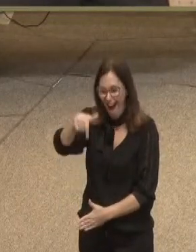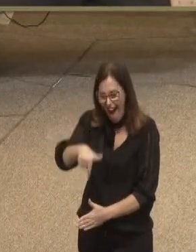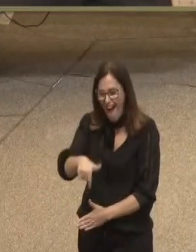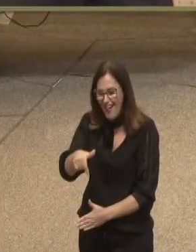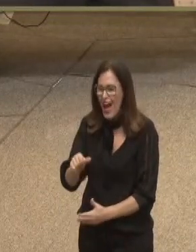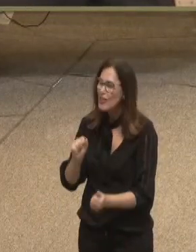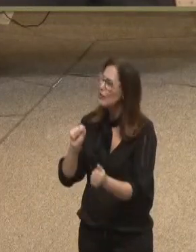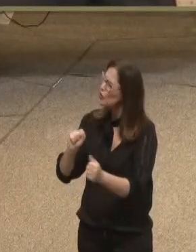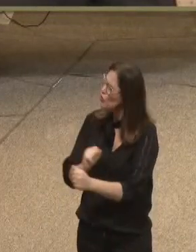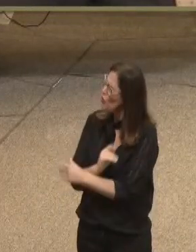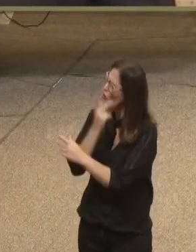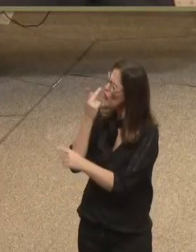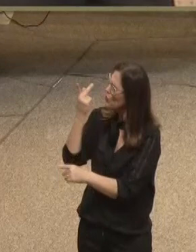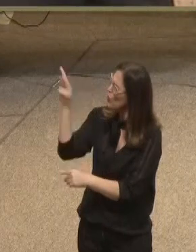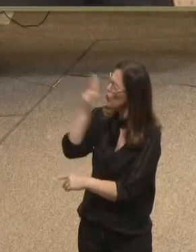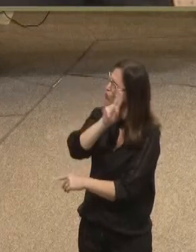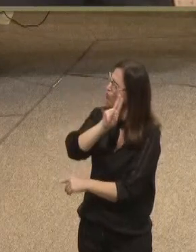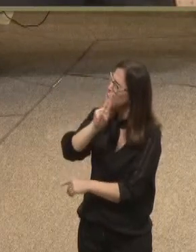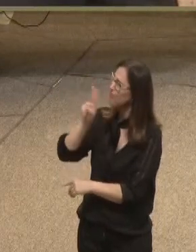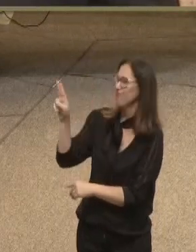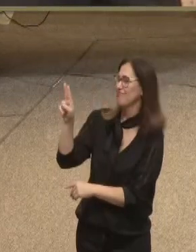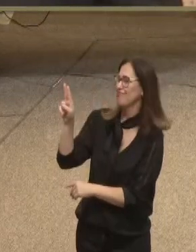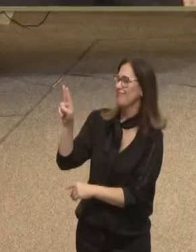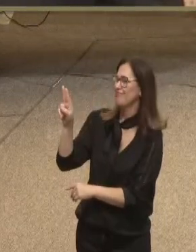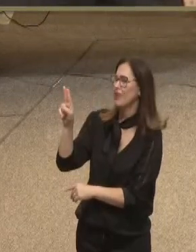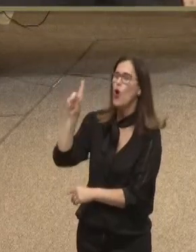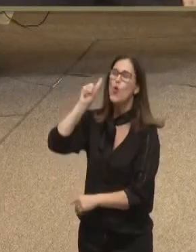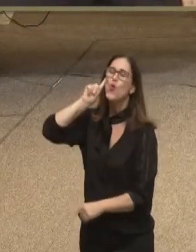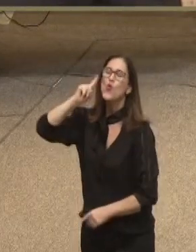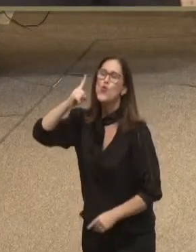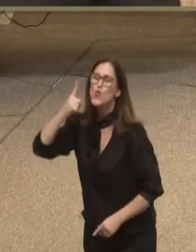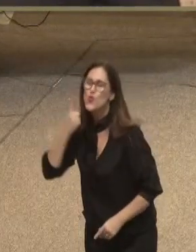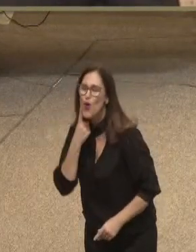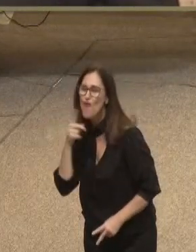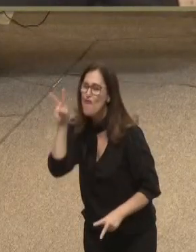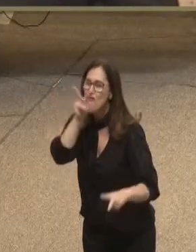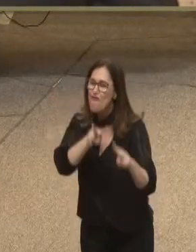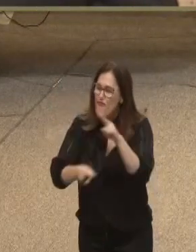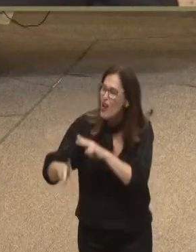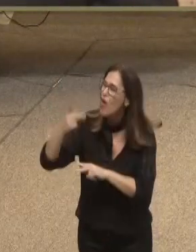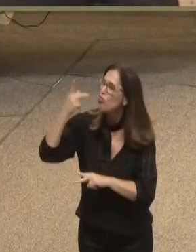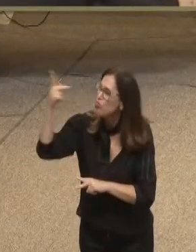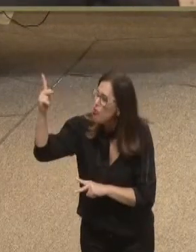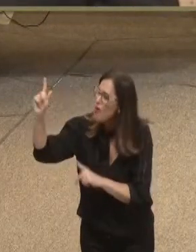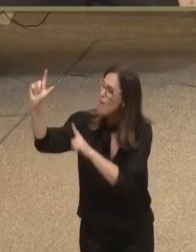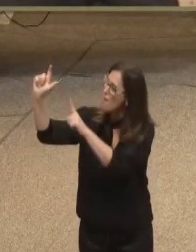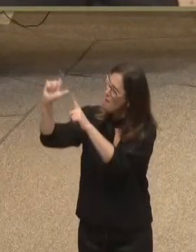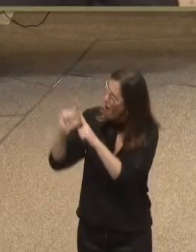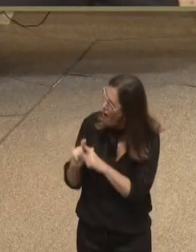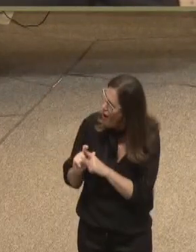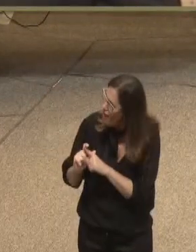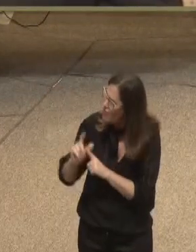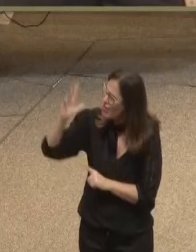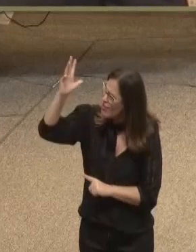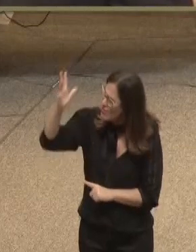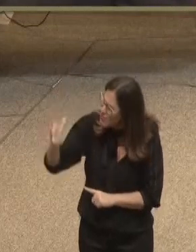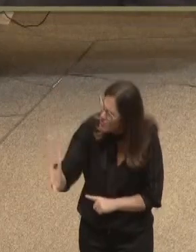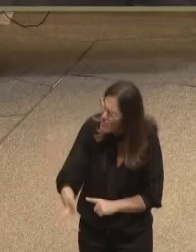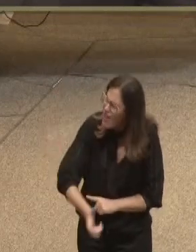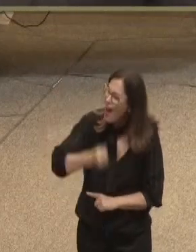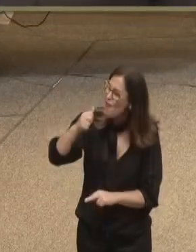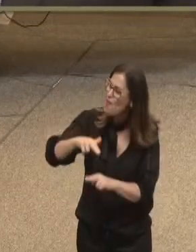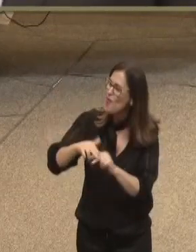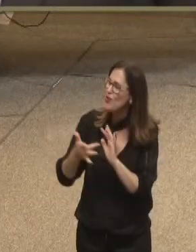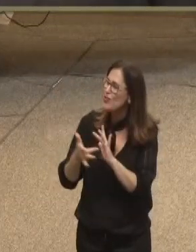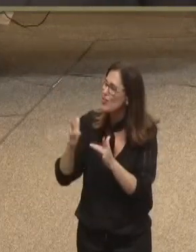de glorificarem o Teu nome, Senhor. Os surdos ouviram, Senhor, a Tua palavra, alcançados foram,